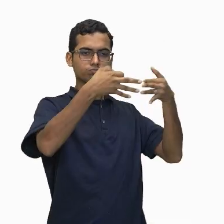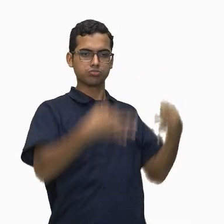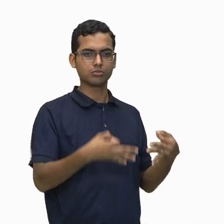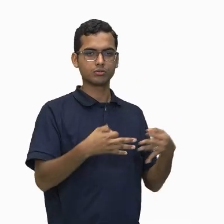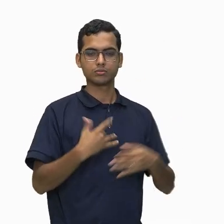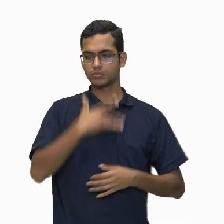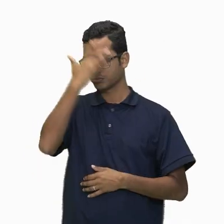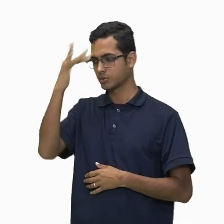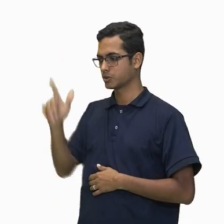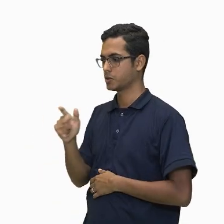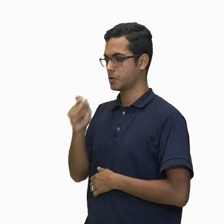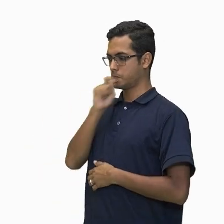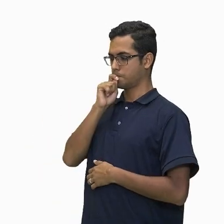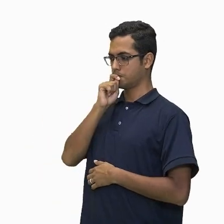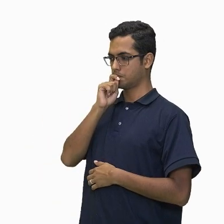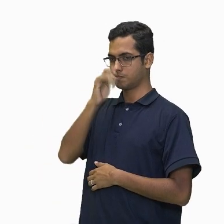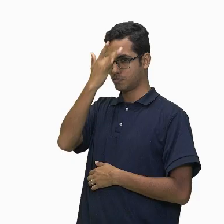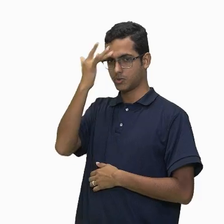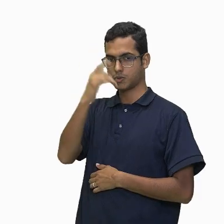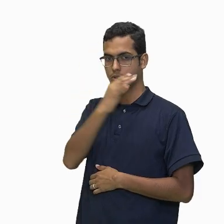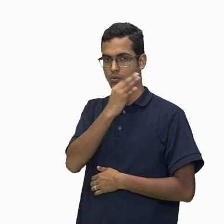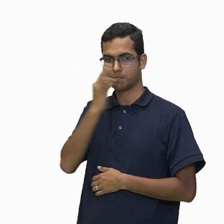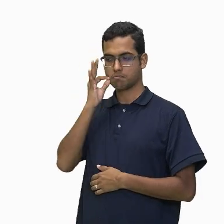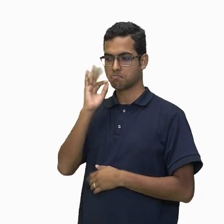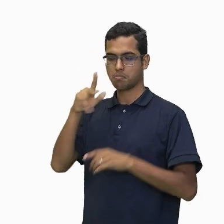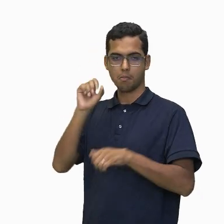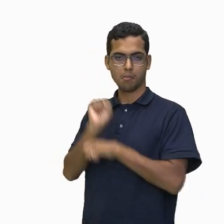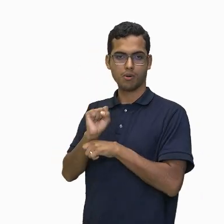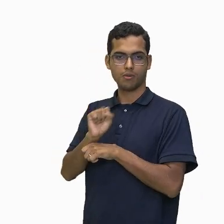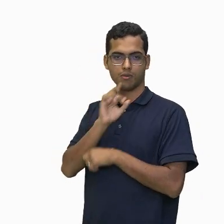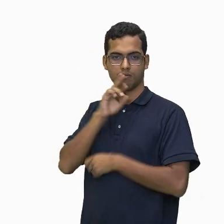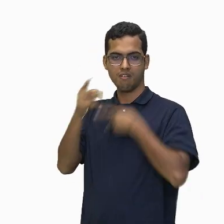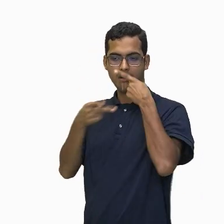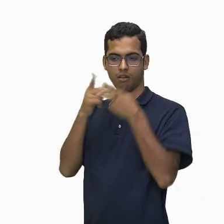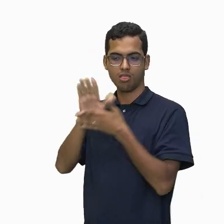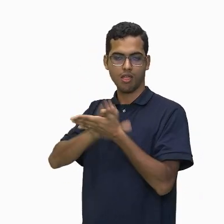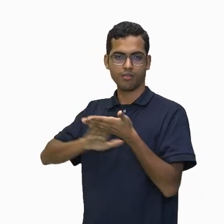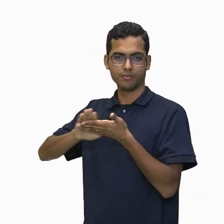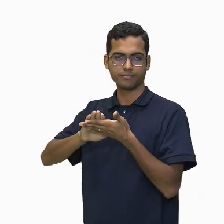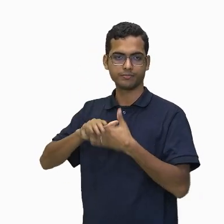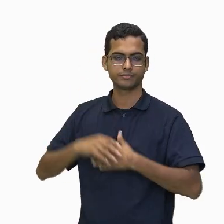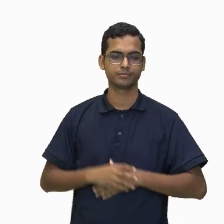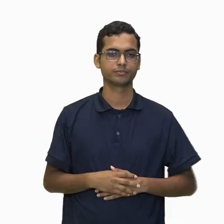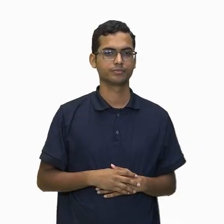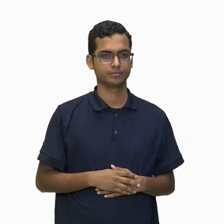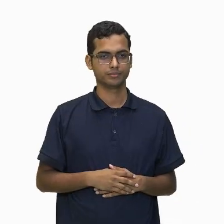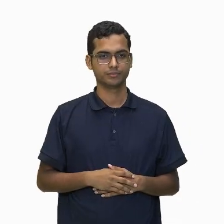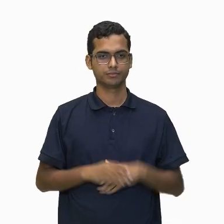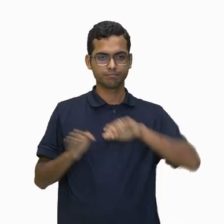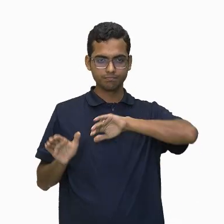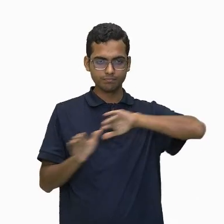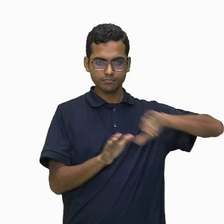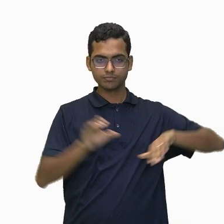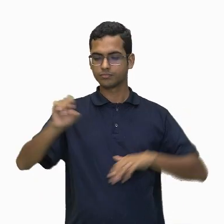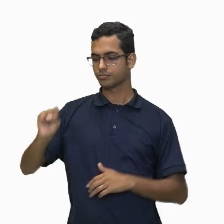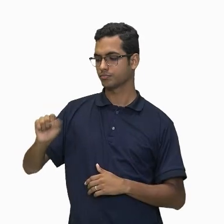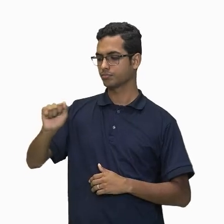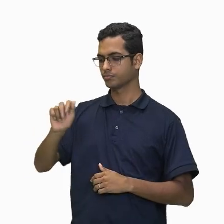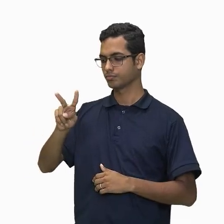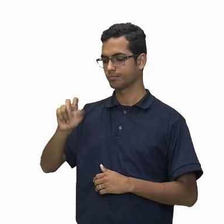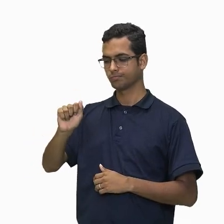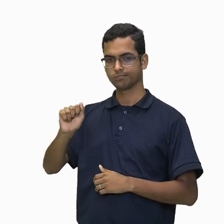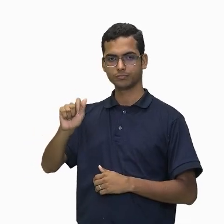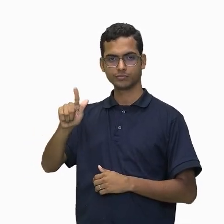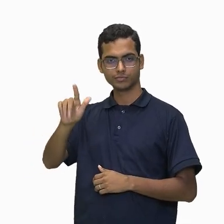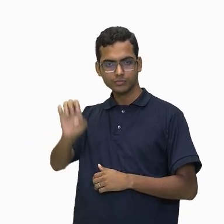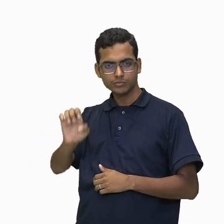a próxima, savage, savage. Além de alguém ousado, direto ou até meio